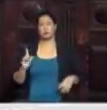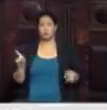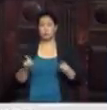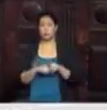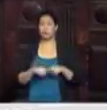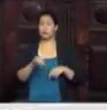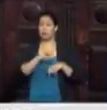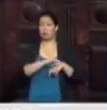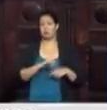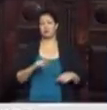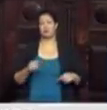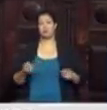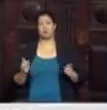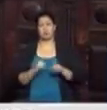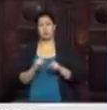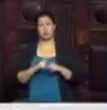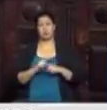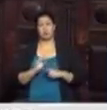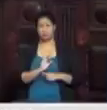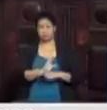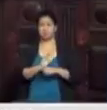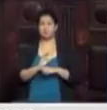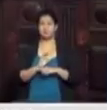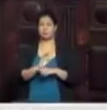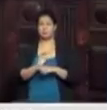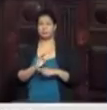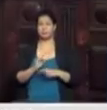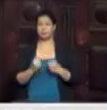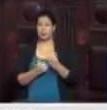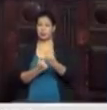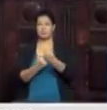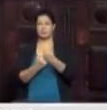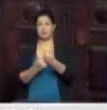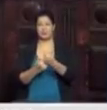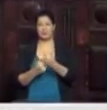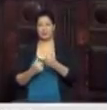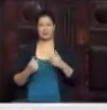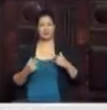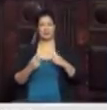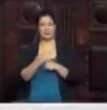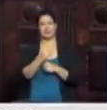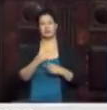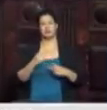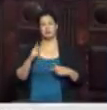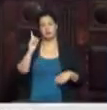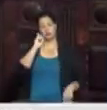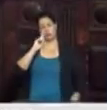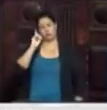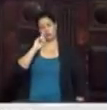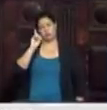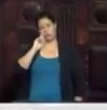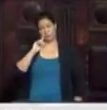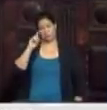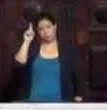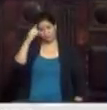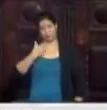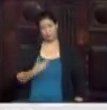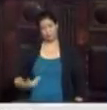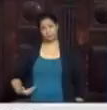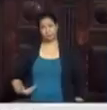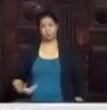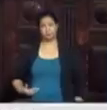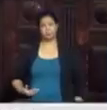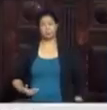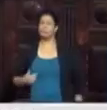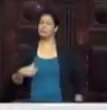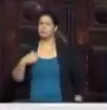com o patrocínio, com o apoio, com a intervenção do governo dos Estados Unidos da América do Norte. Falo